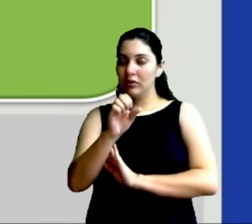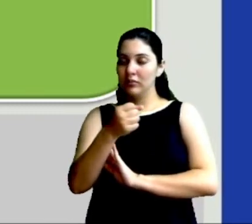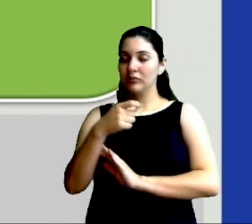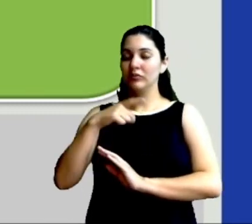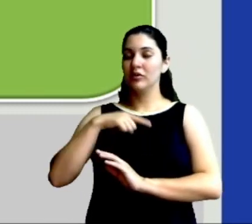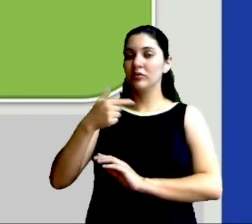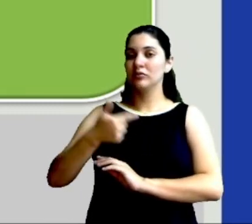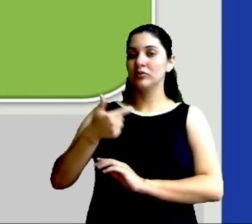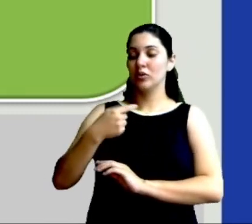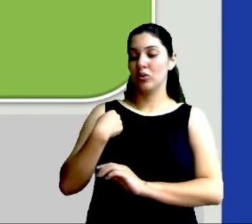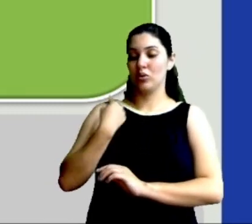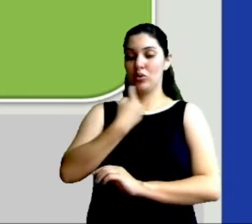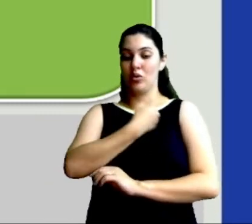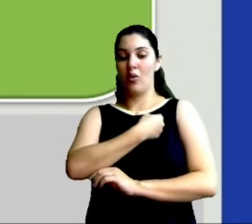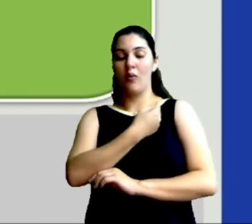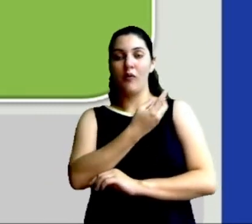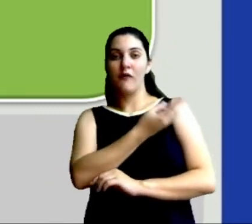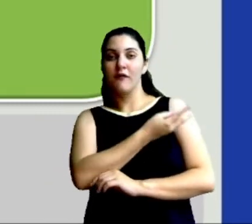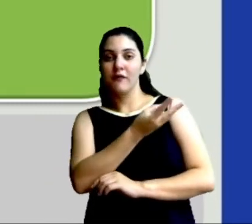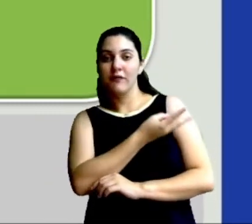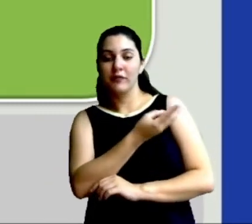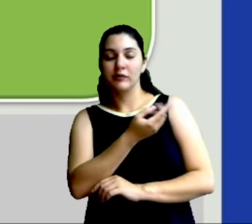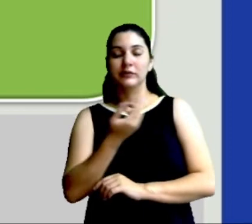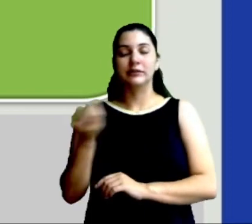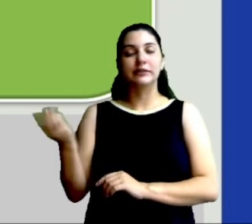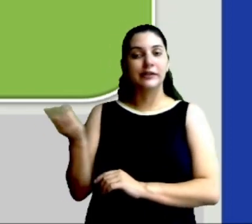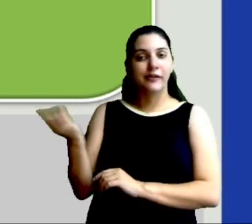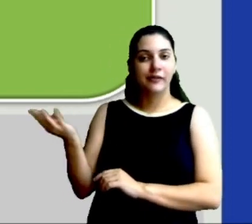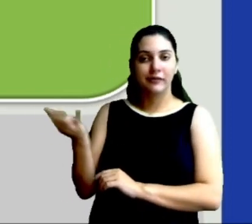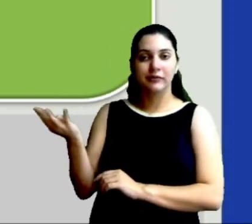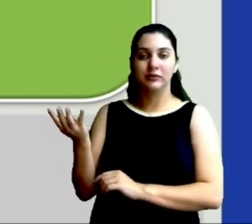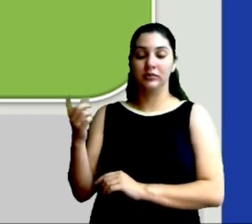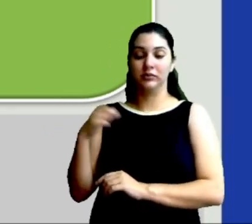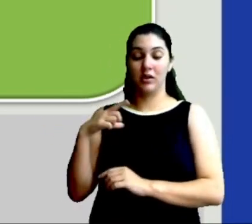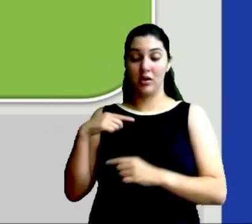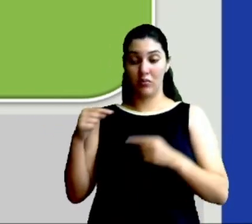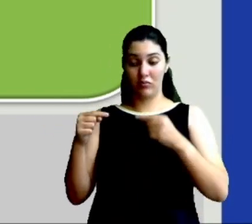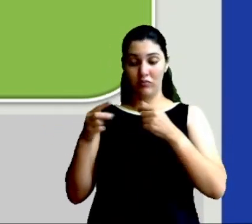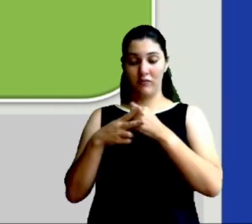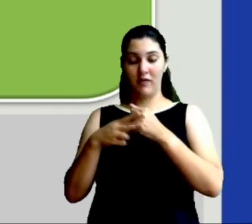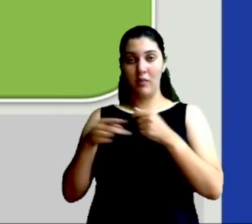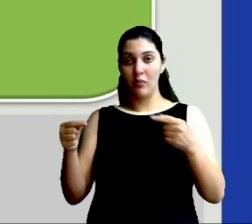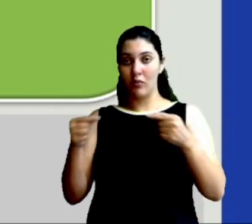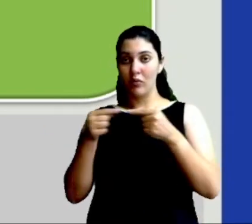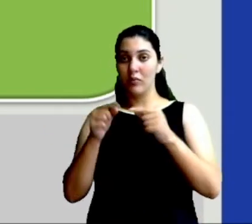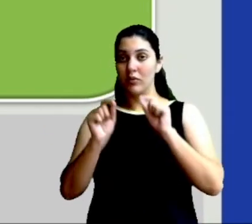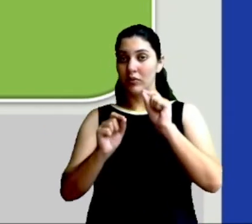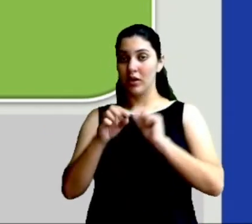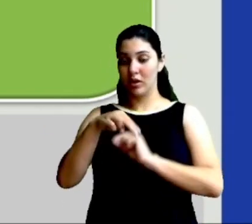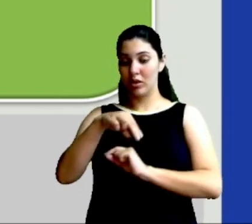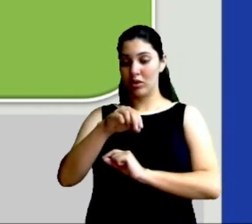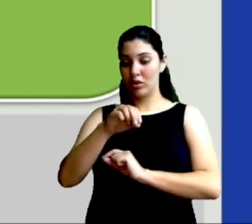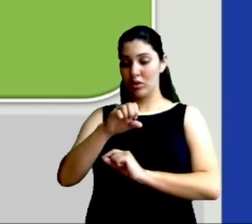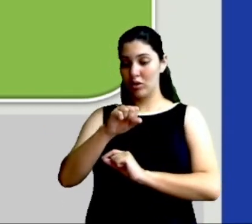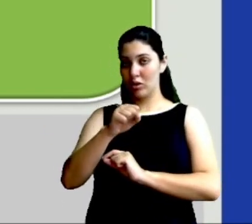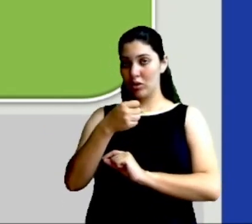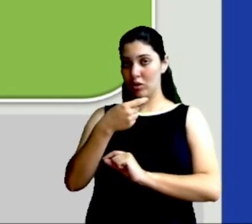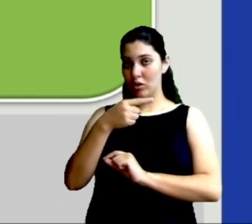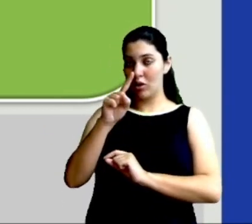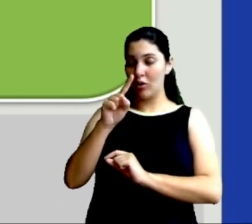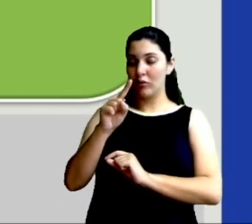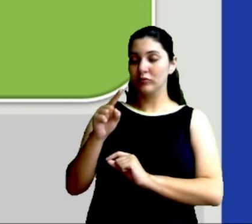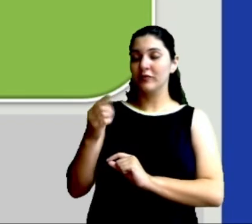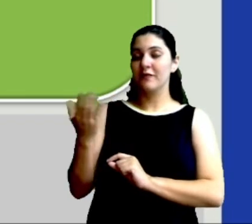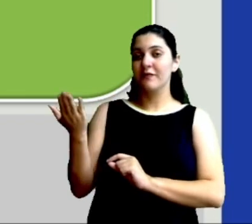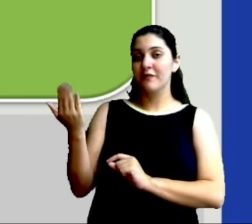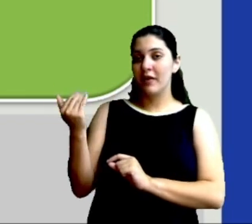vós e eles. Então, nós foi o primeiro aí da frase, então o verbo vai combinar com o nós. Vamos. E